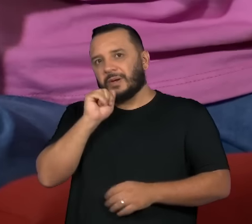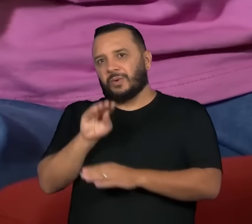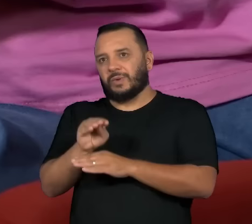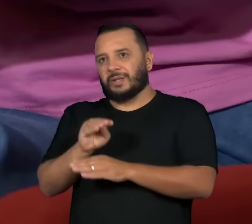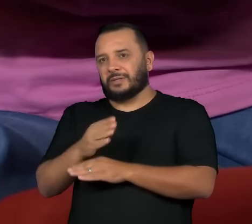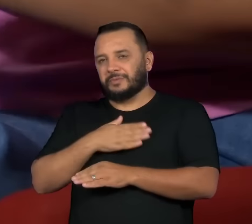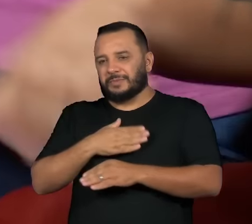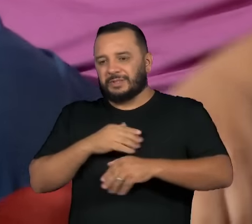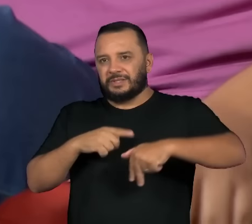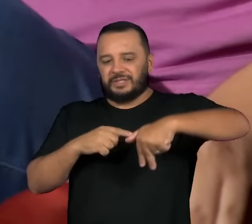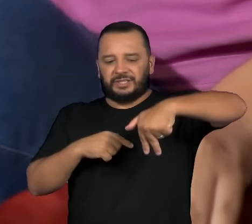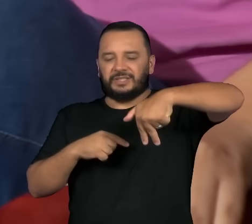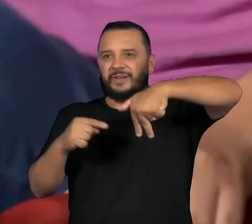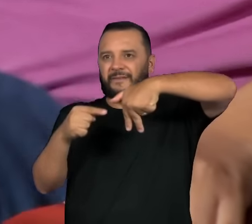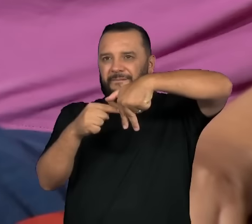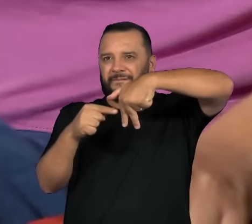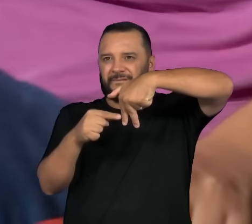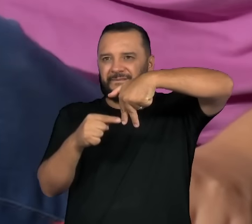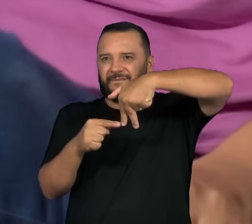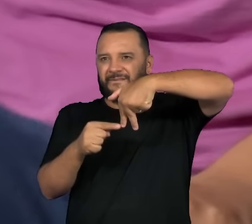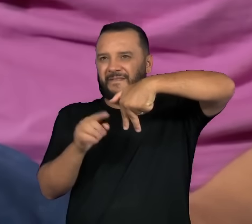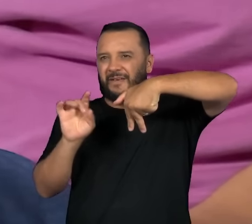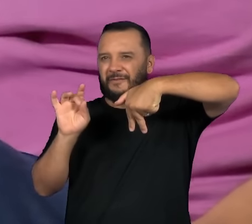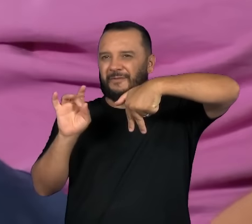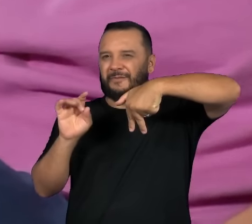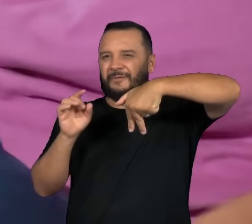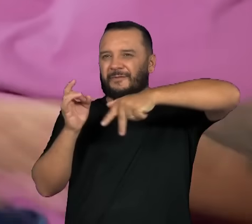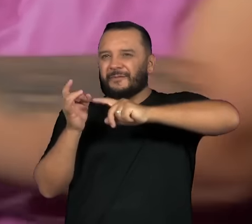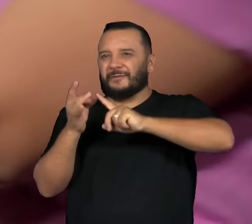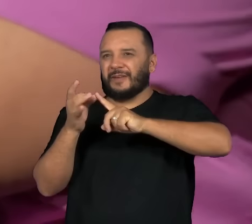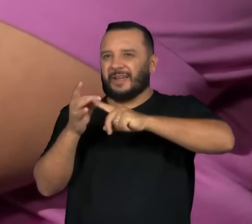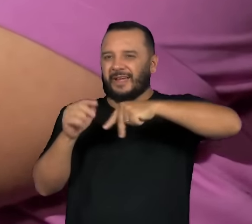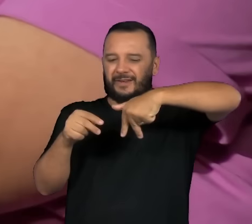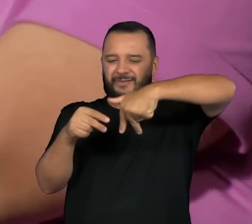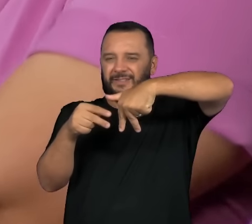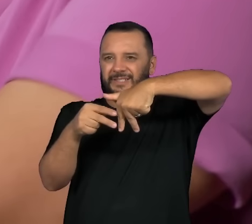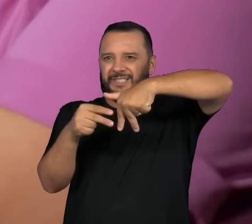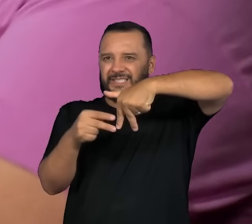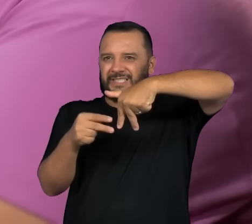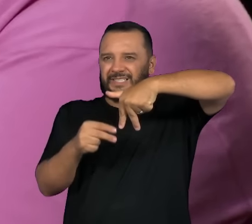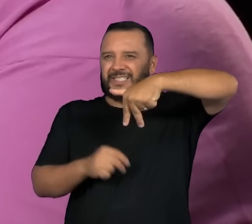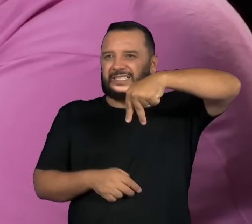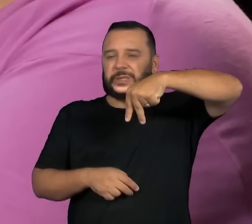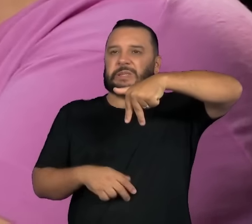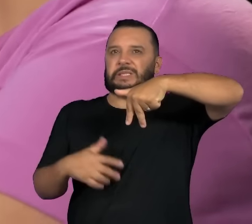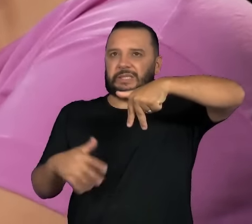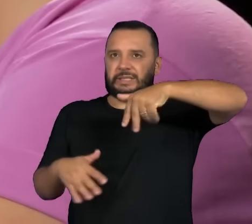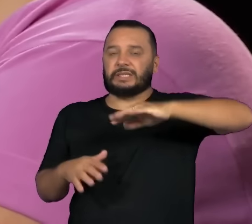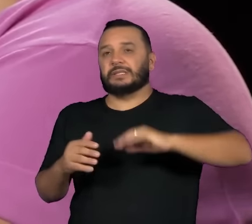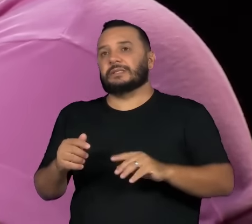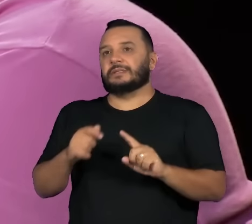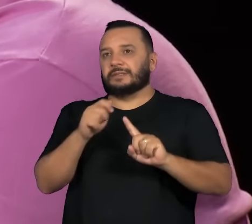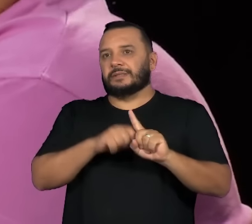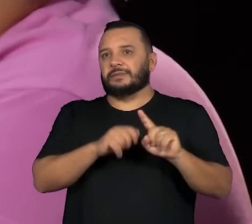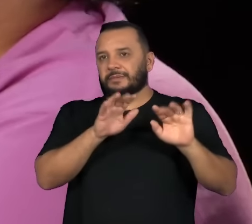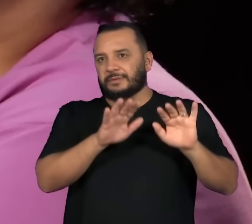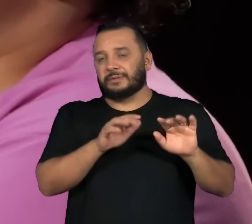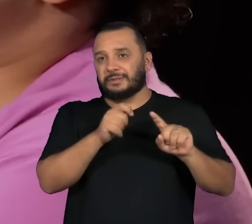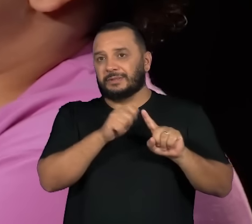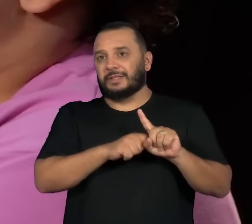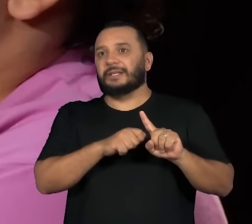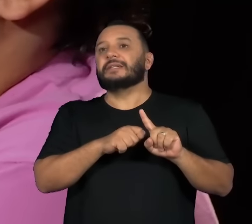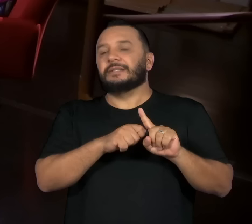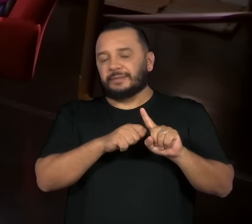de negócio, um metal que ficava puxando assim. Sei. E aí passei 3 meses sem botar o pé no